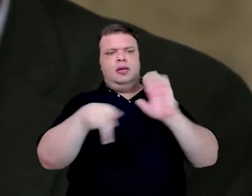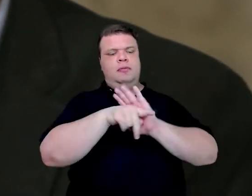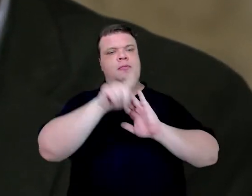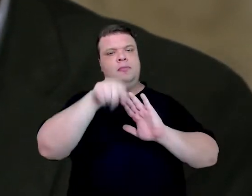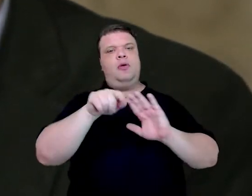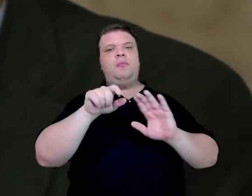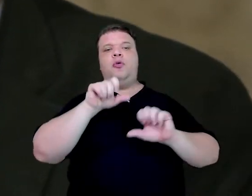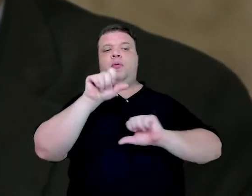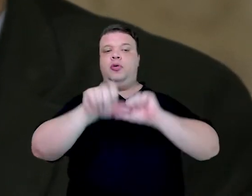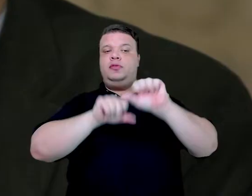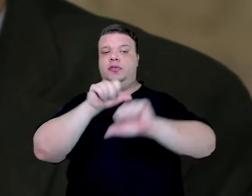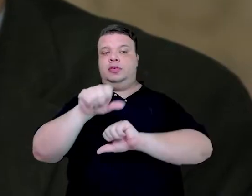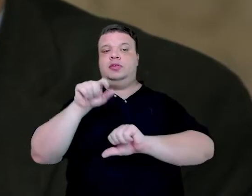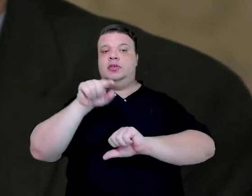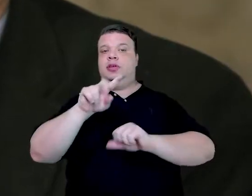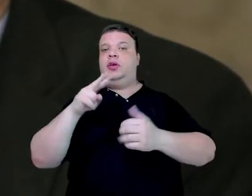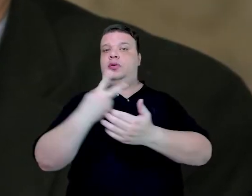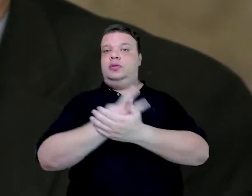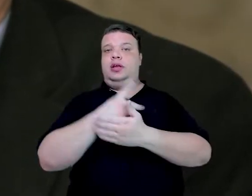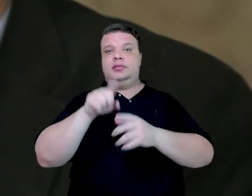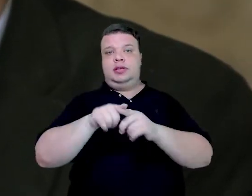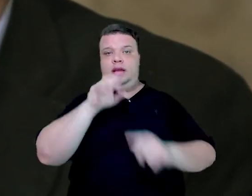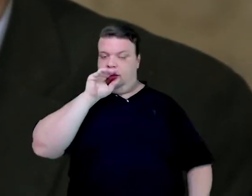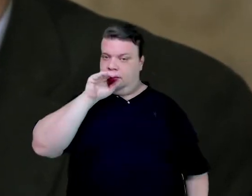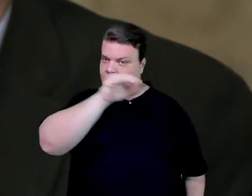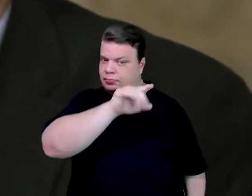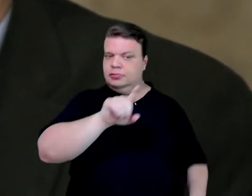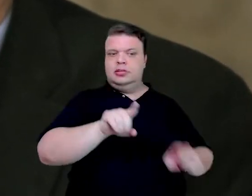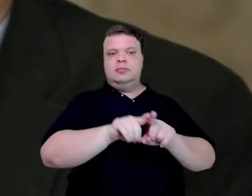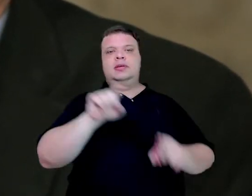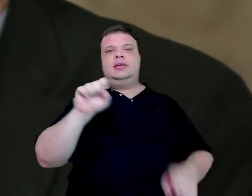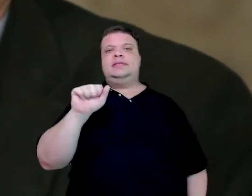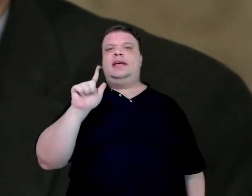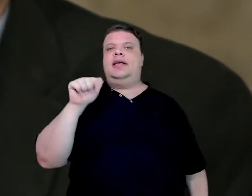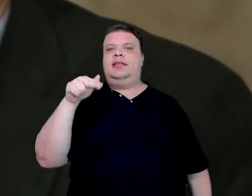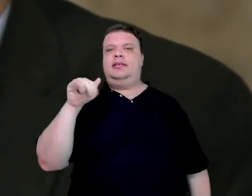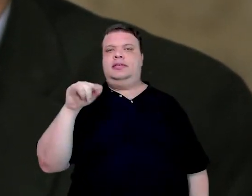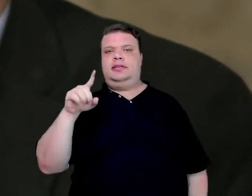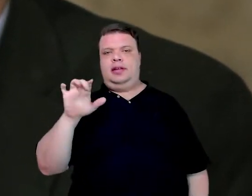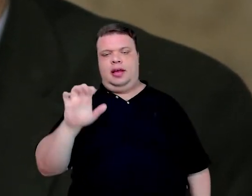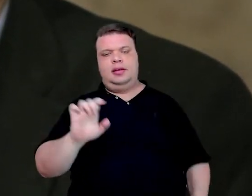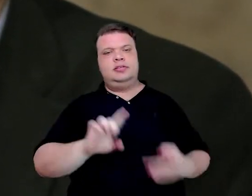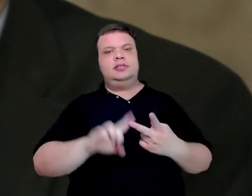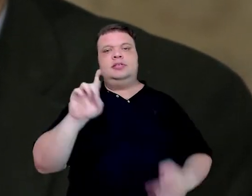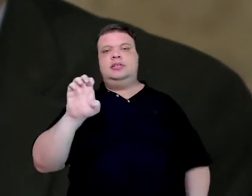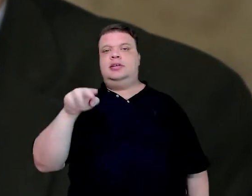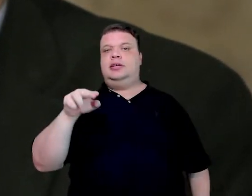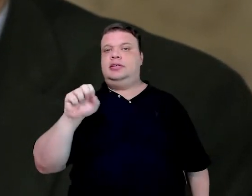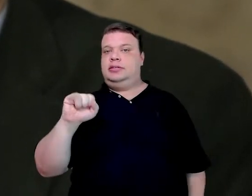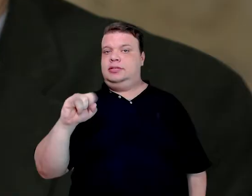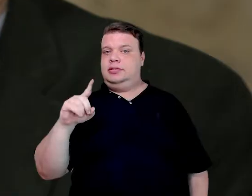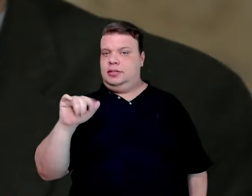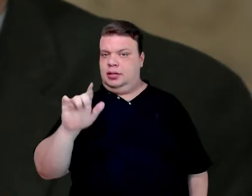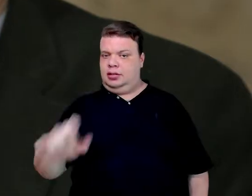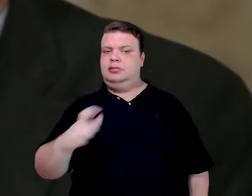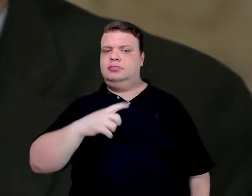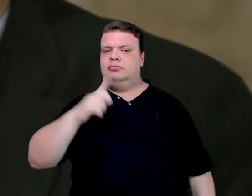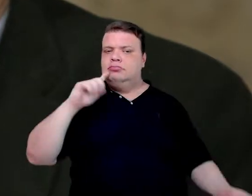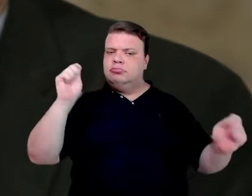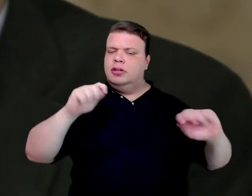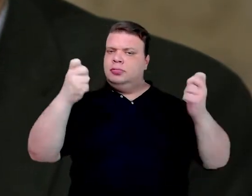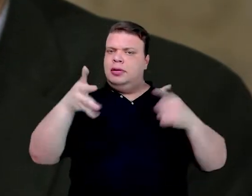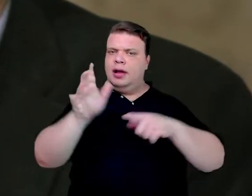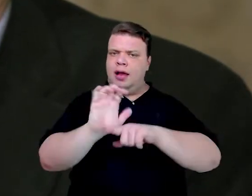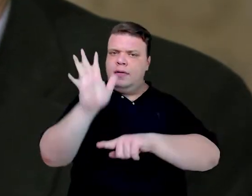na superfície do mar modificações no que se refere à temperatura, salinidade e densidade. Nesses casos, podemos